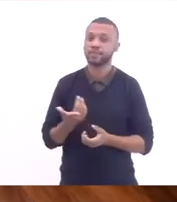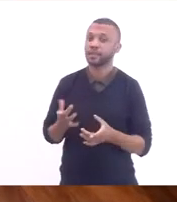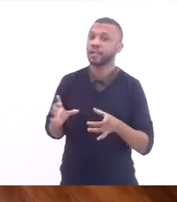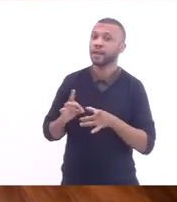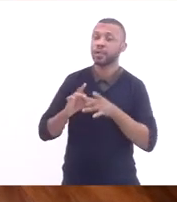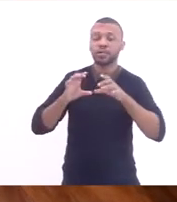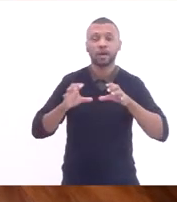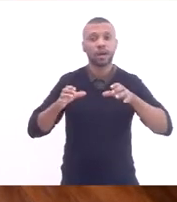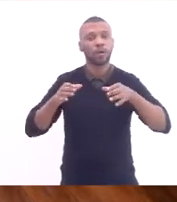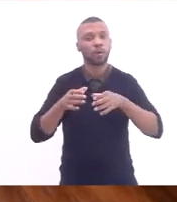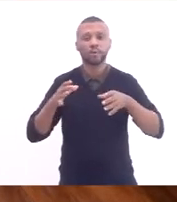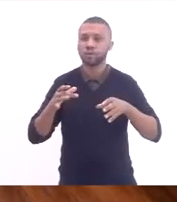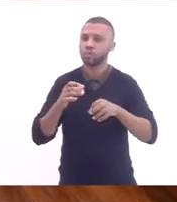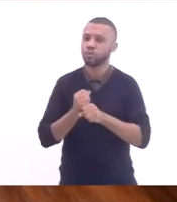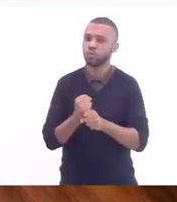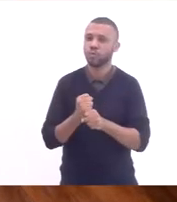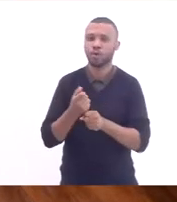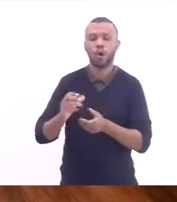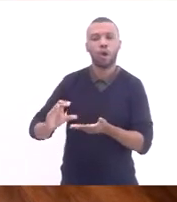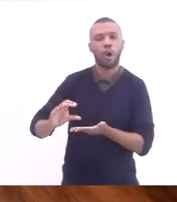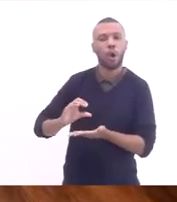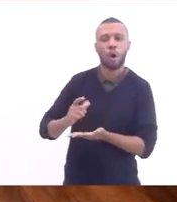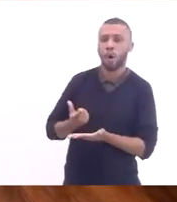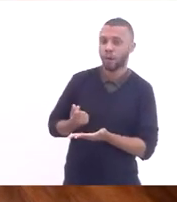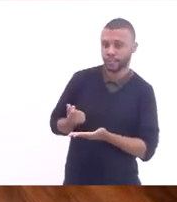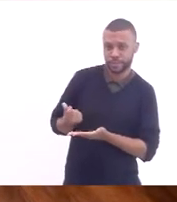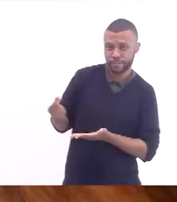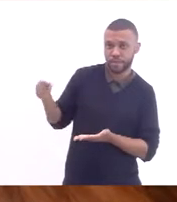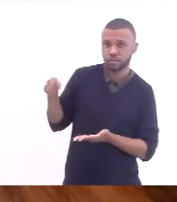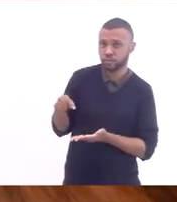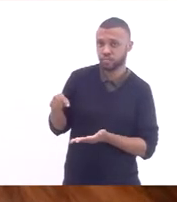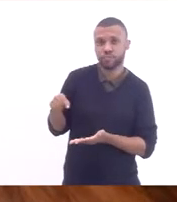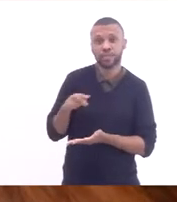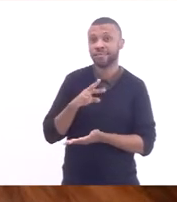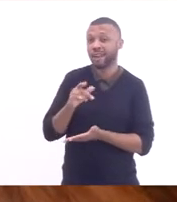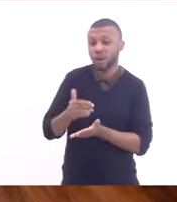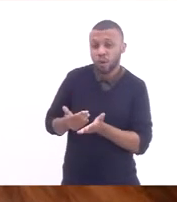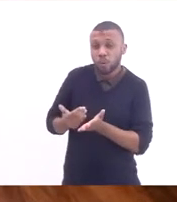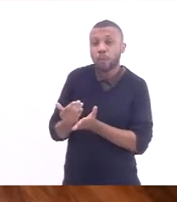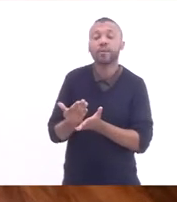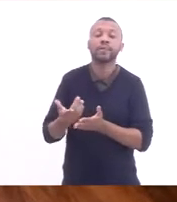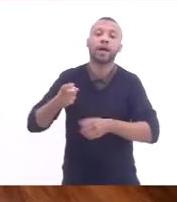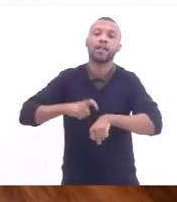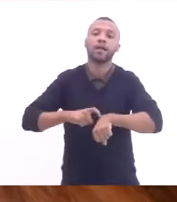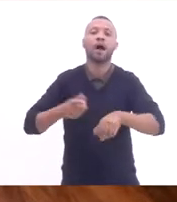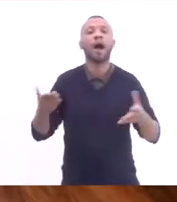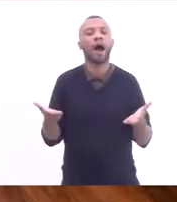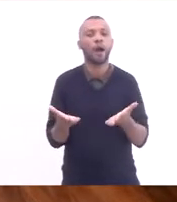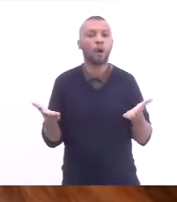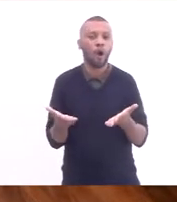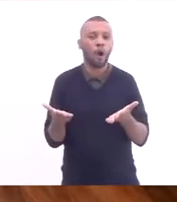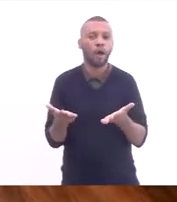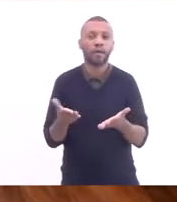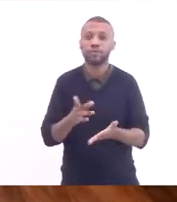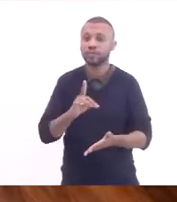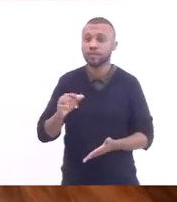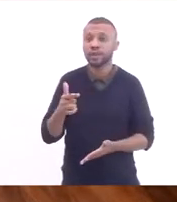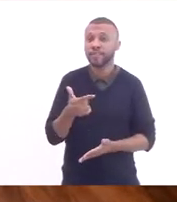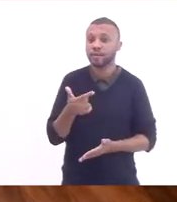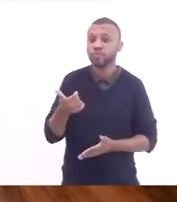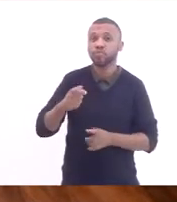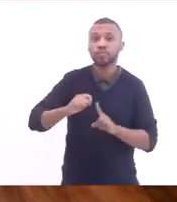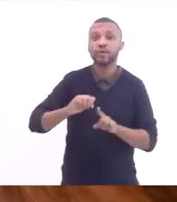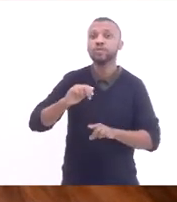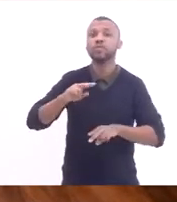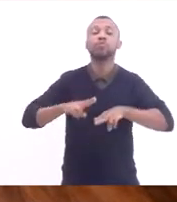de Orçamento, que será agora realizada nesse dia 21 de